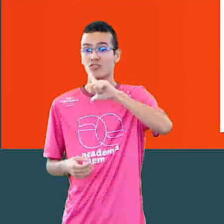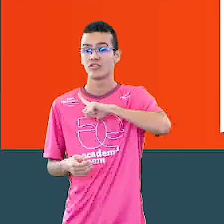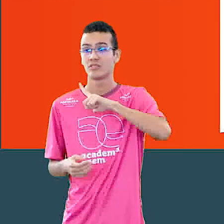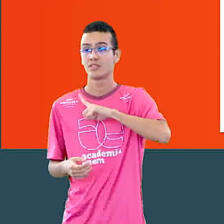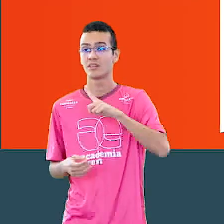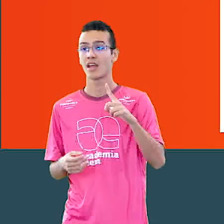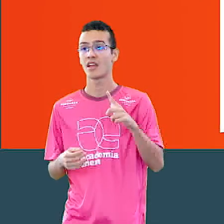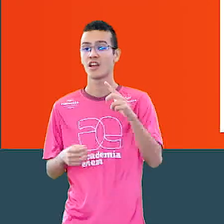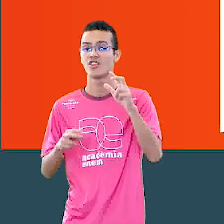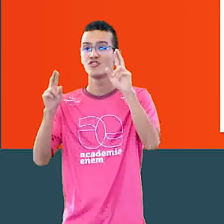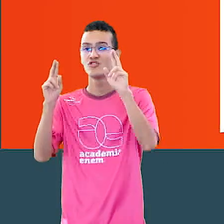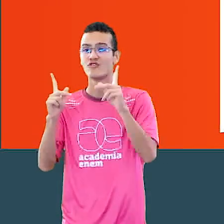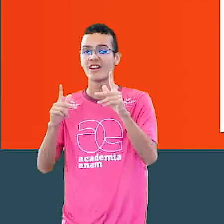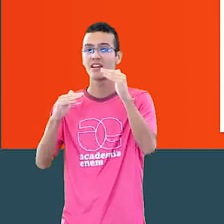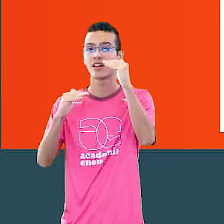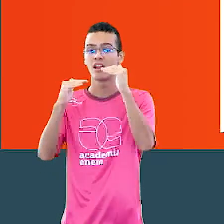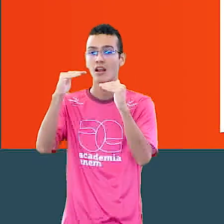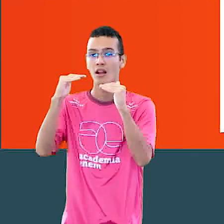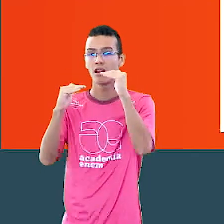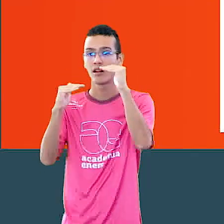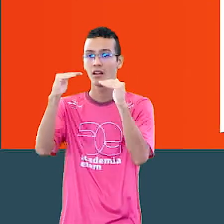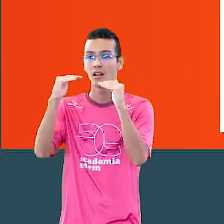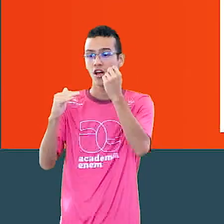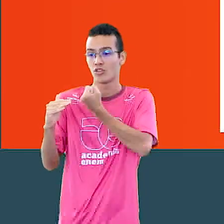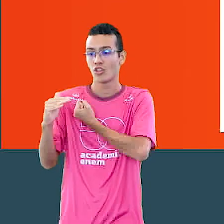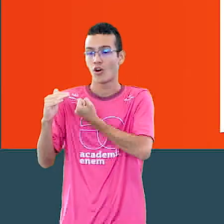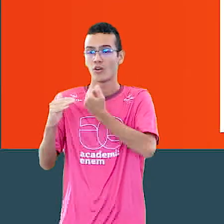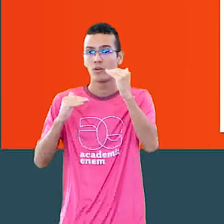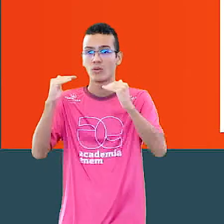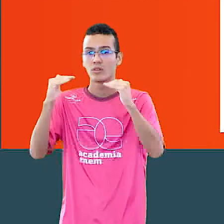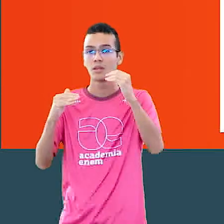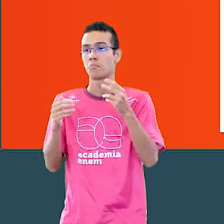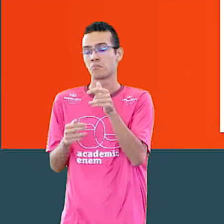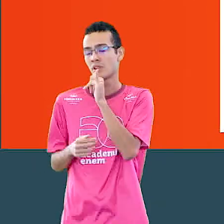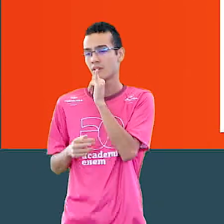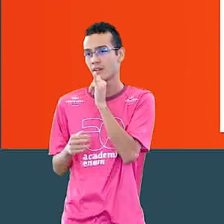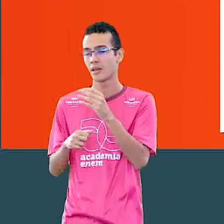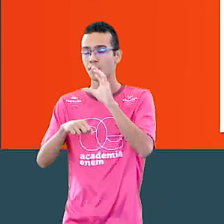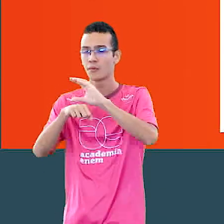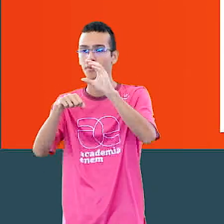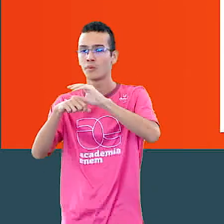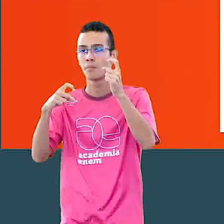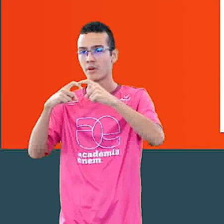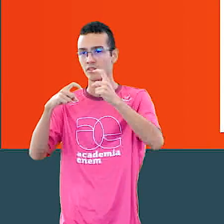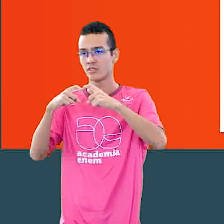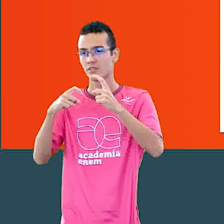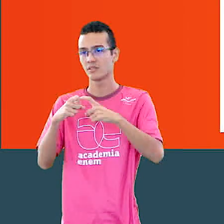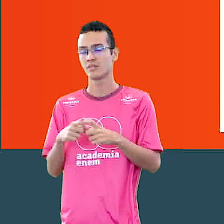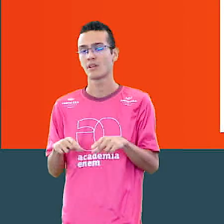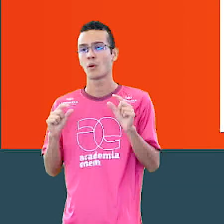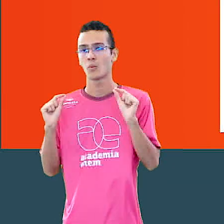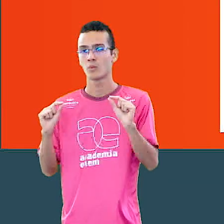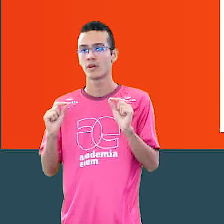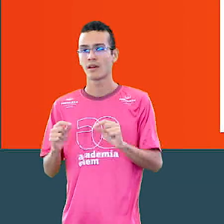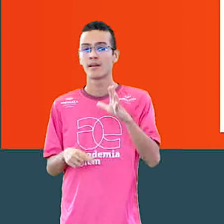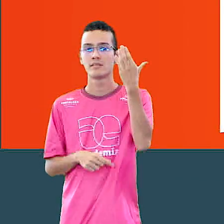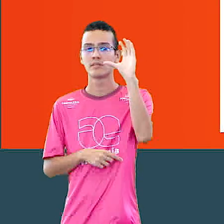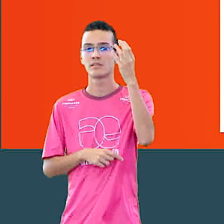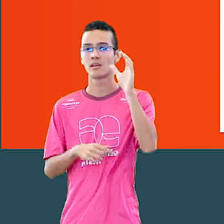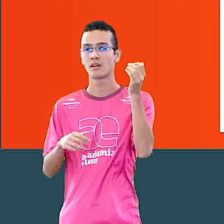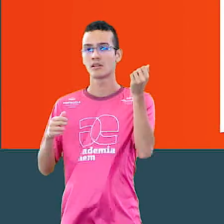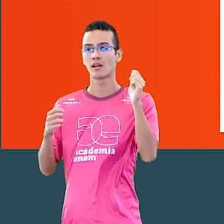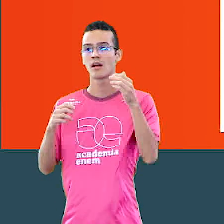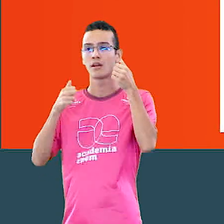pesos nas disciplinas. Por exemplo, curso de medicina, a tendência é que ciências da natureza,